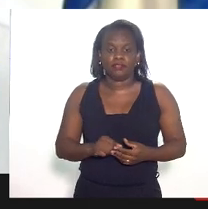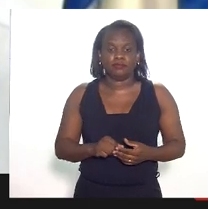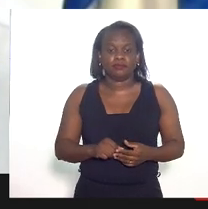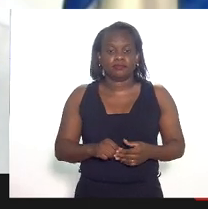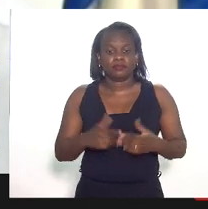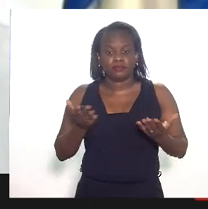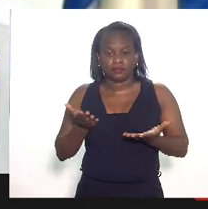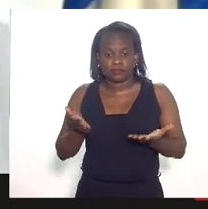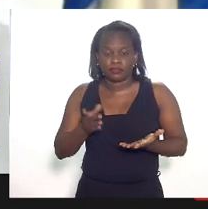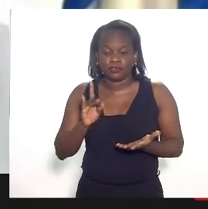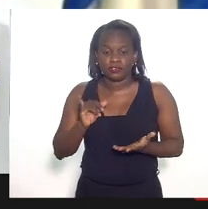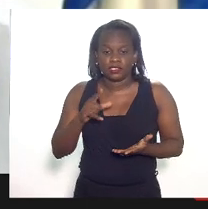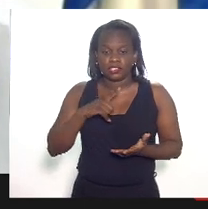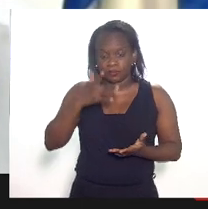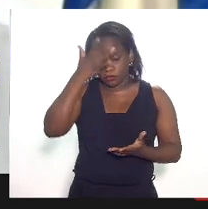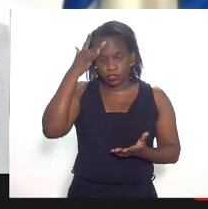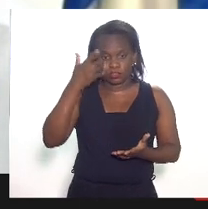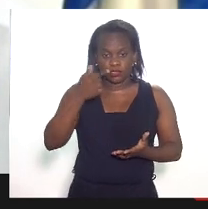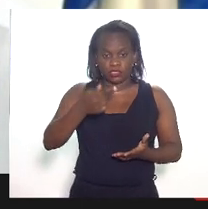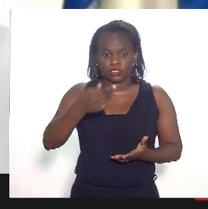no dia de hoje com